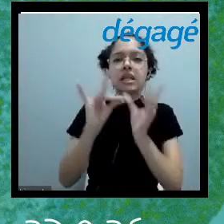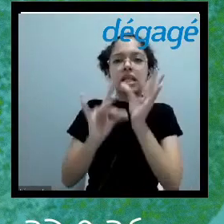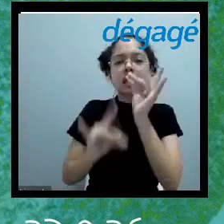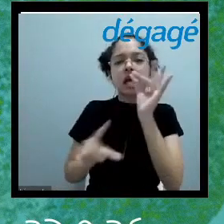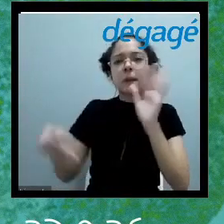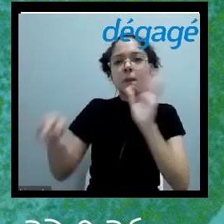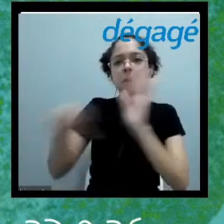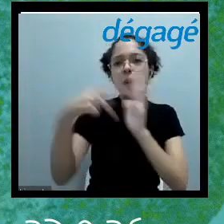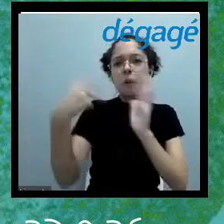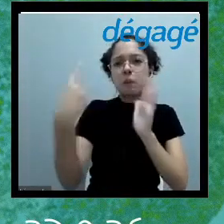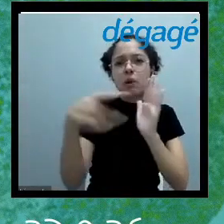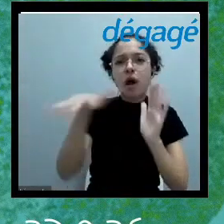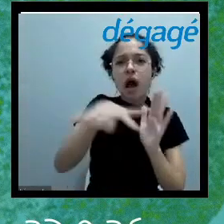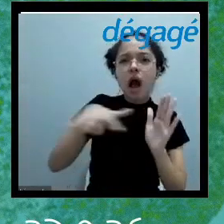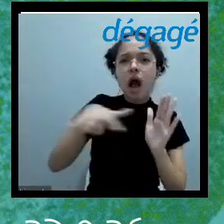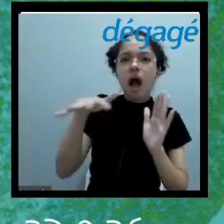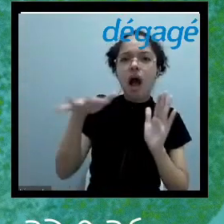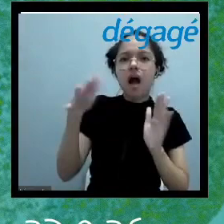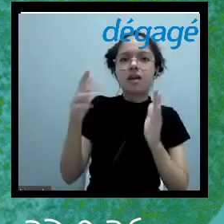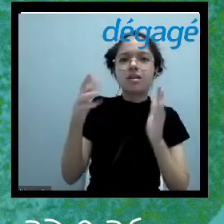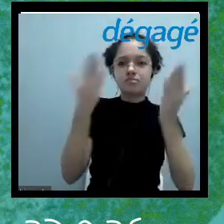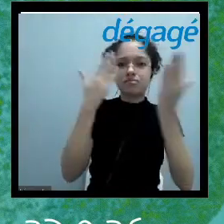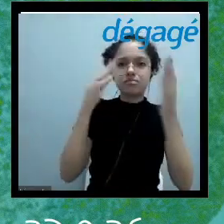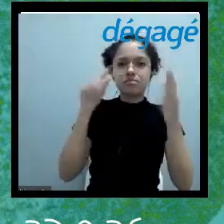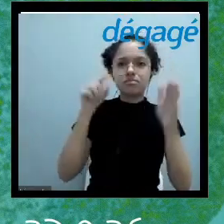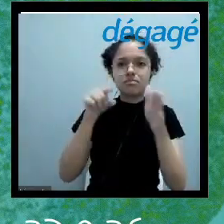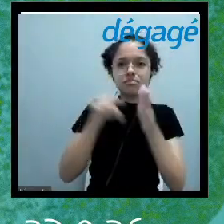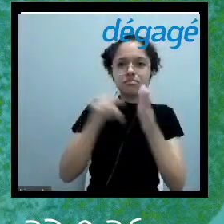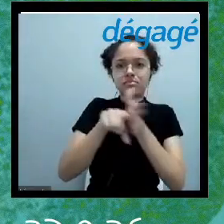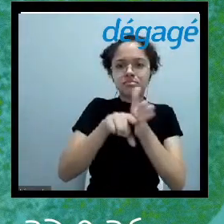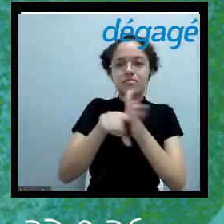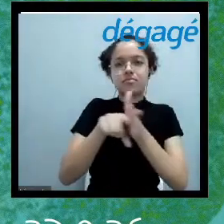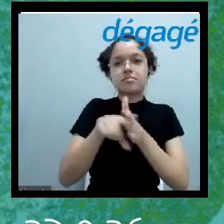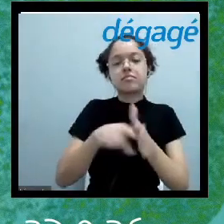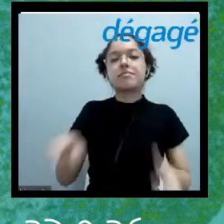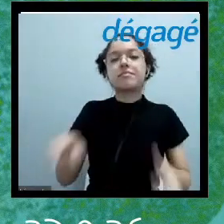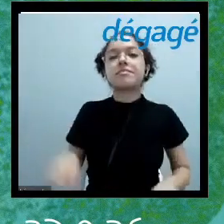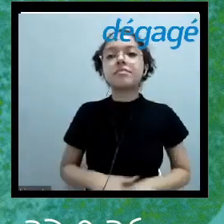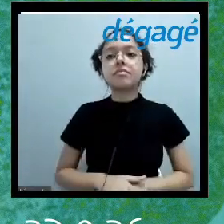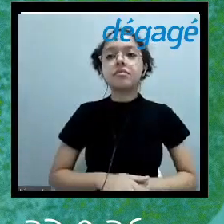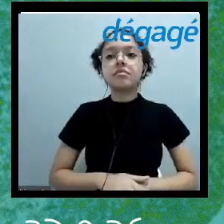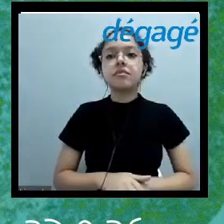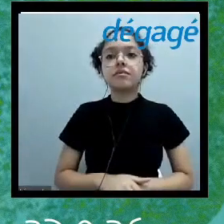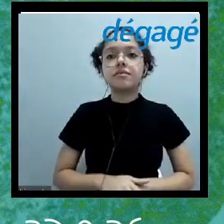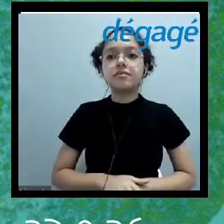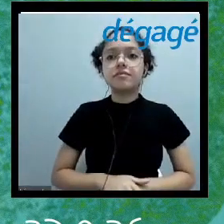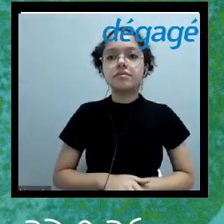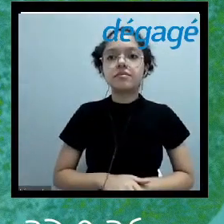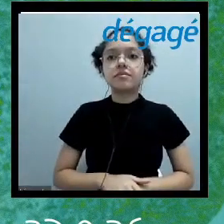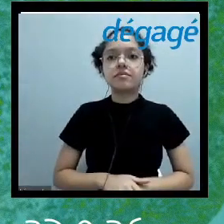quando não tenho verbo ali? Eu fico dizendo que a criança colocou a cabeça dentro